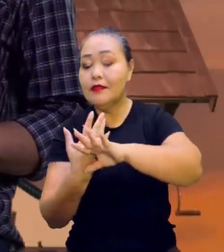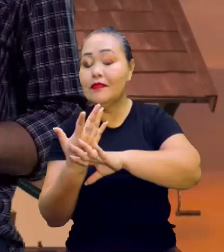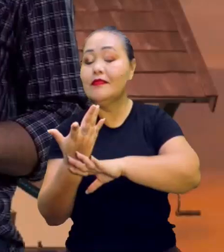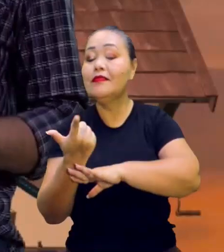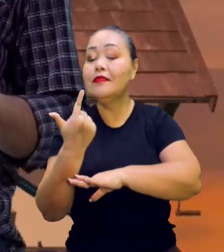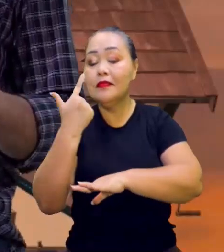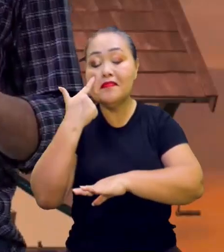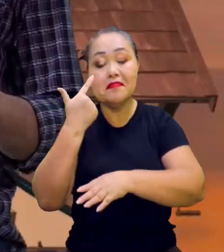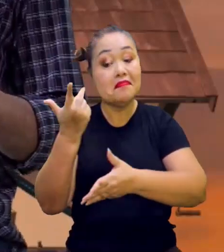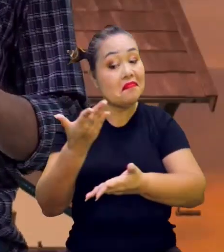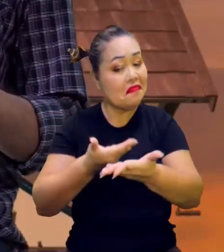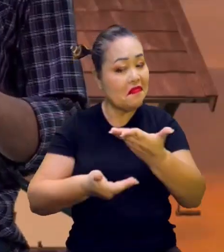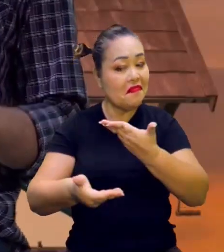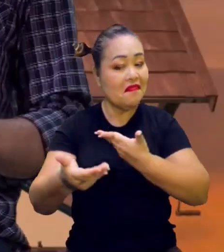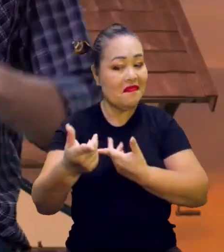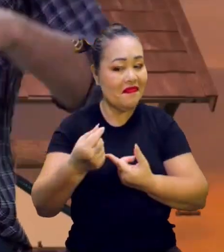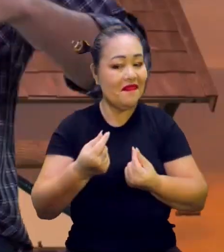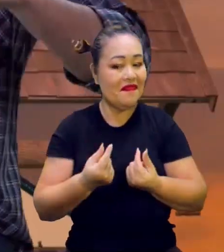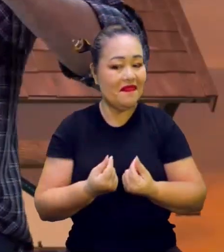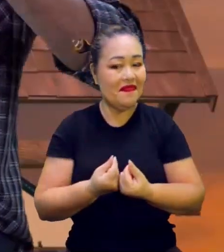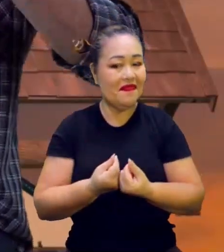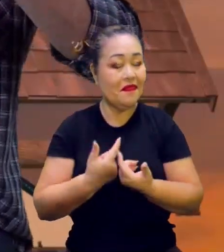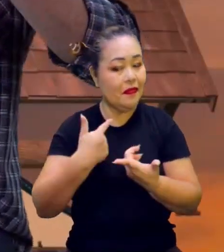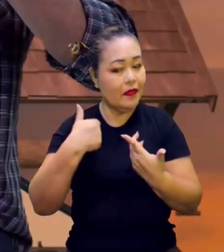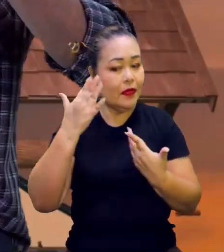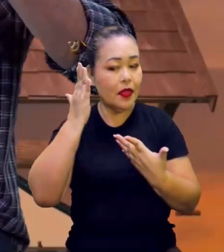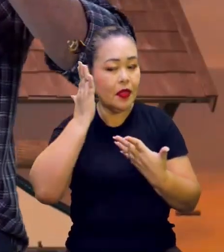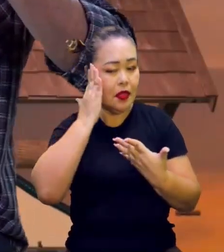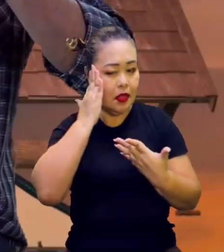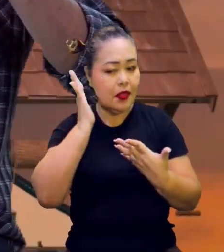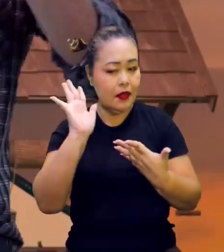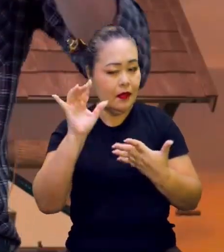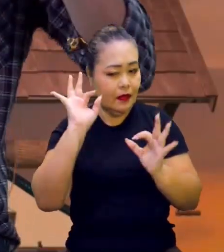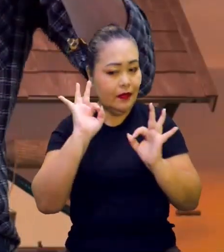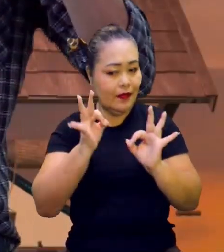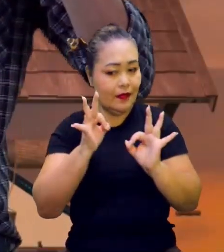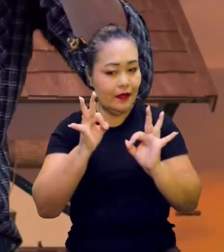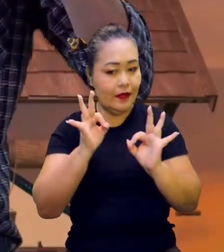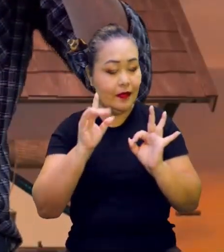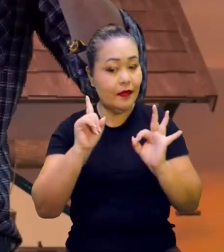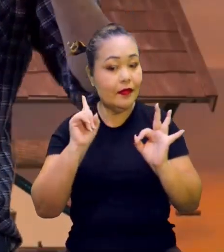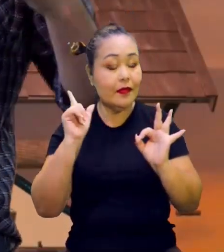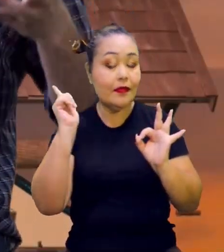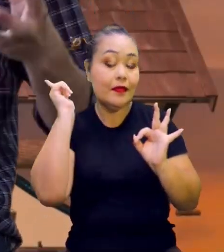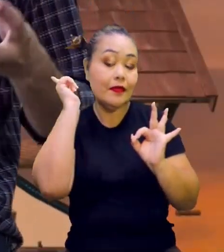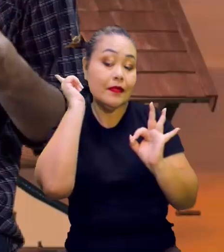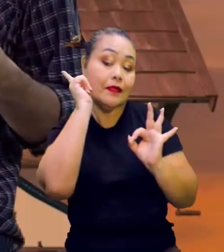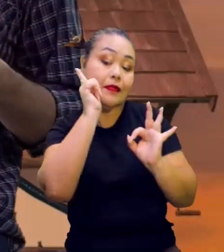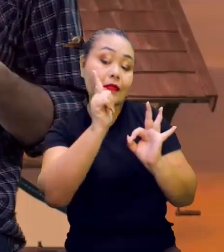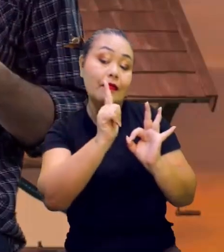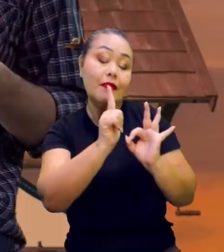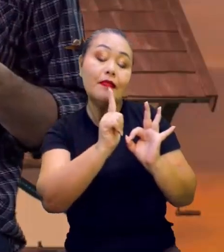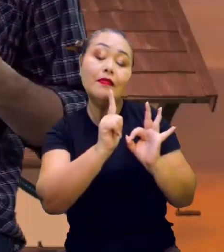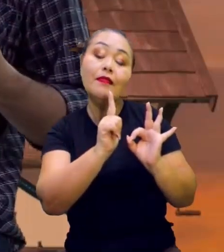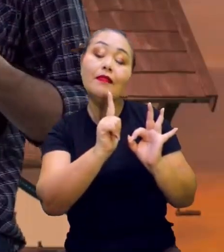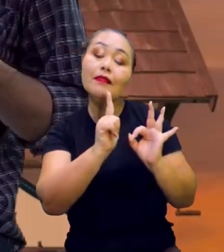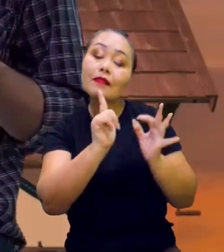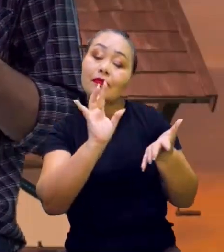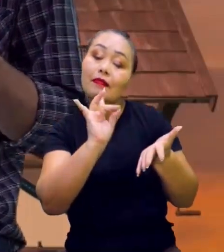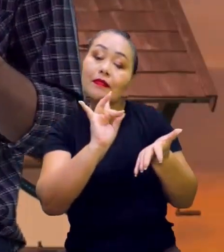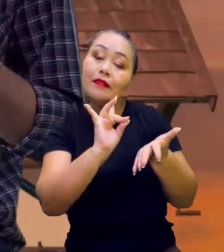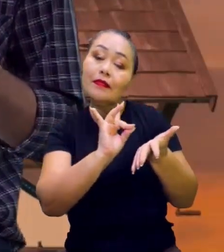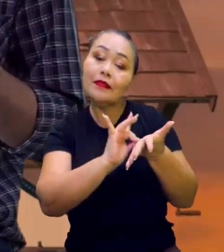econômica. Vamos entender isso direitinho? Então, para nós conseguirmos concretizar,